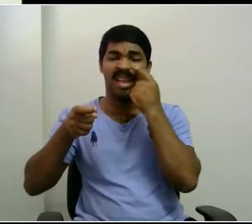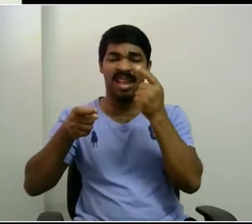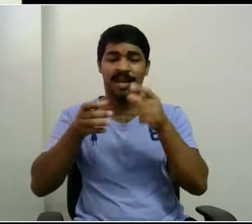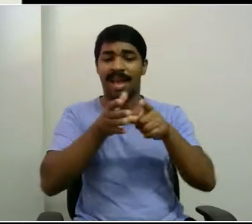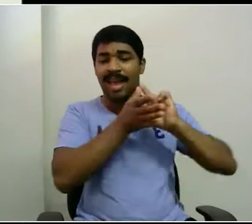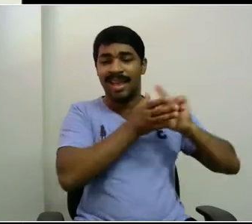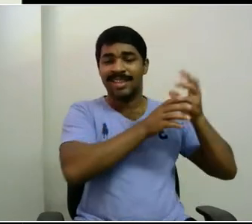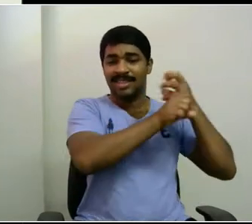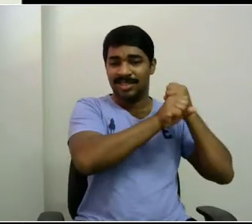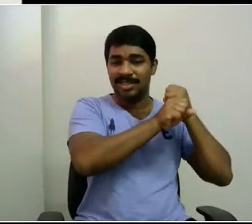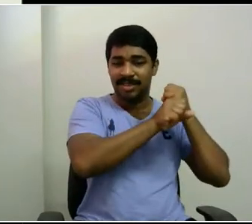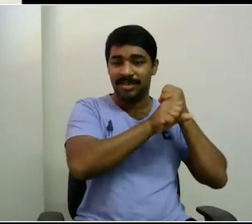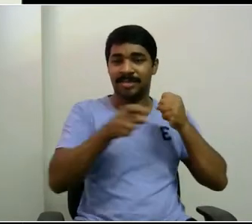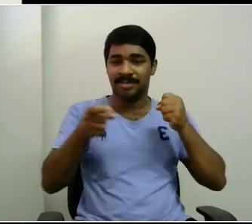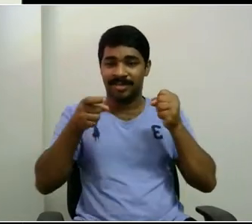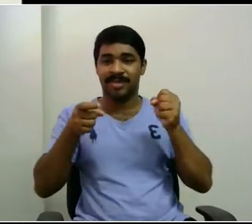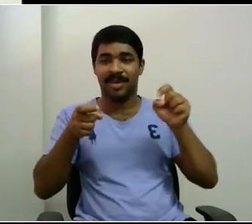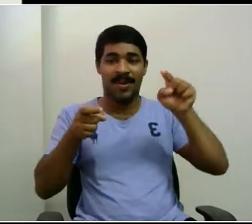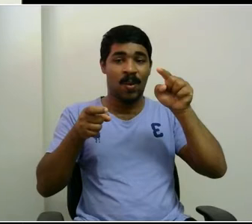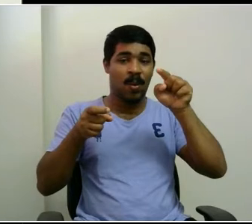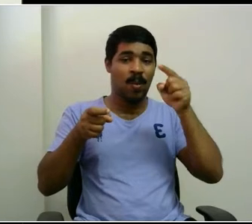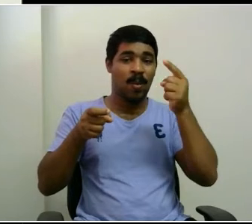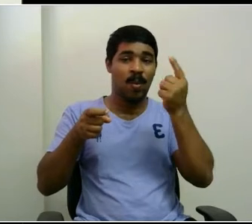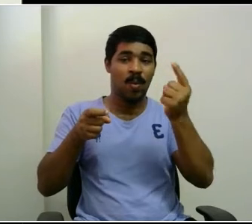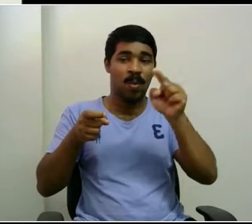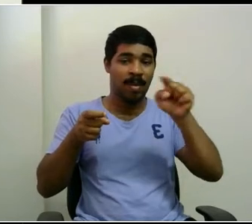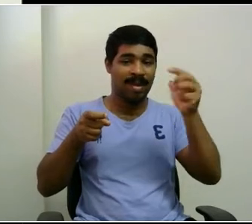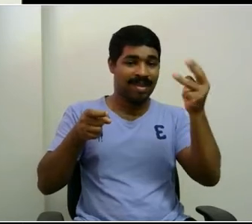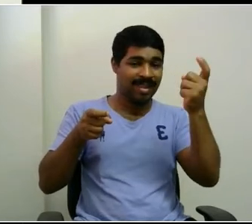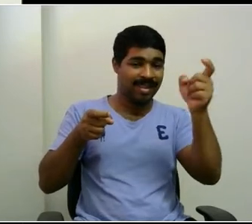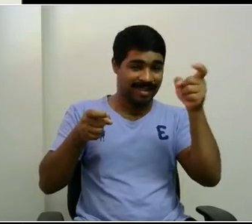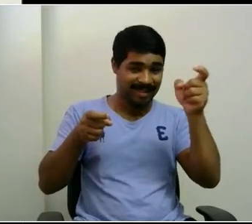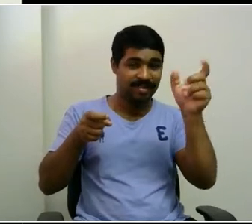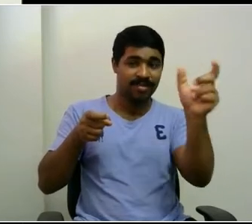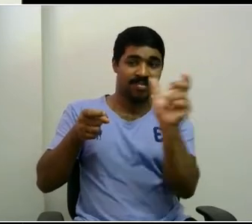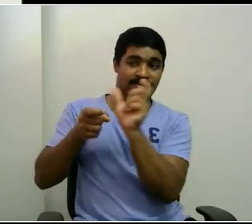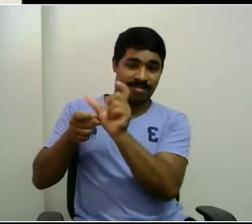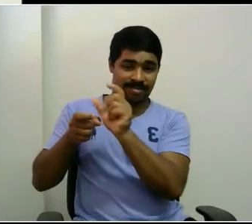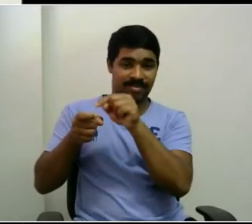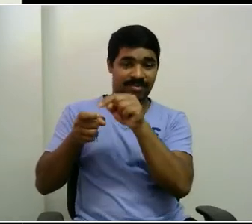x, que na verdade foi 1 menos 3x. Então, ficaria f